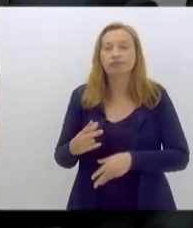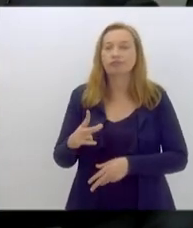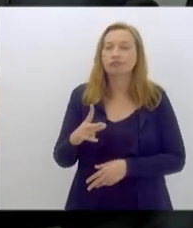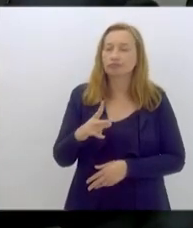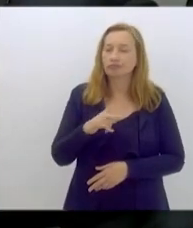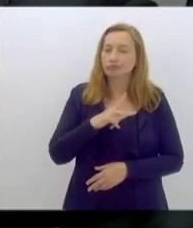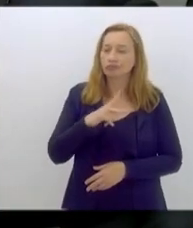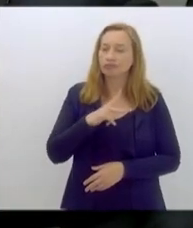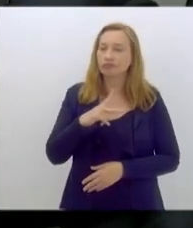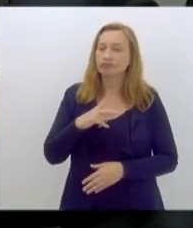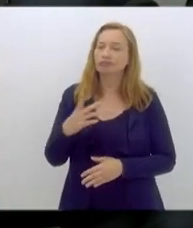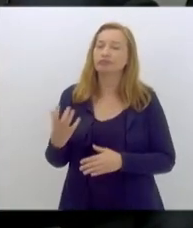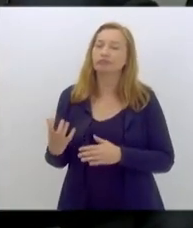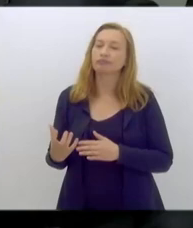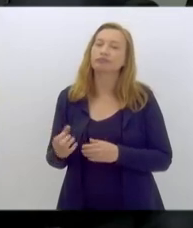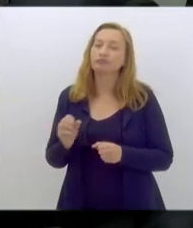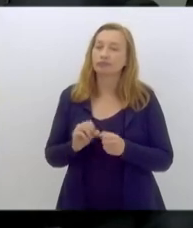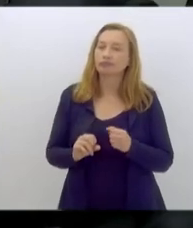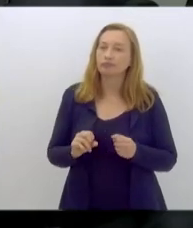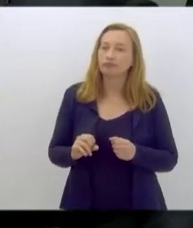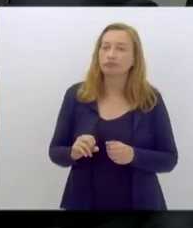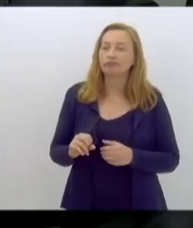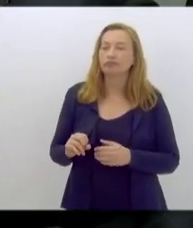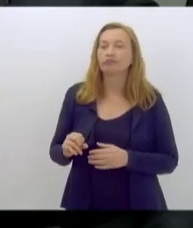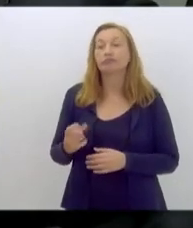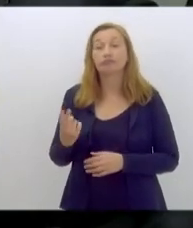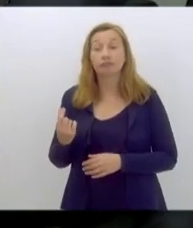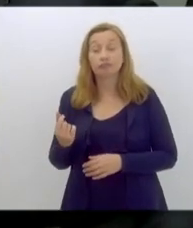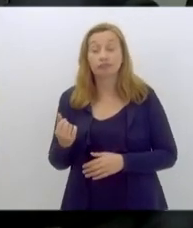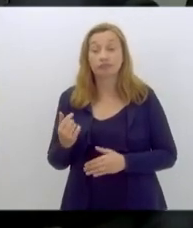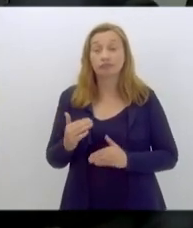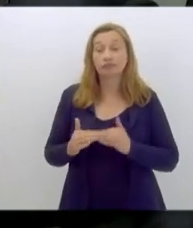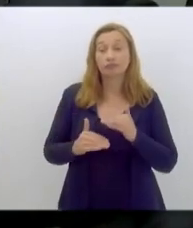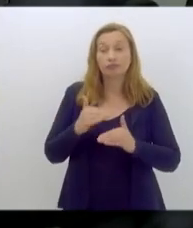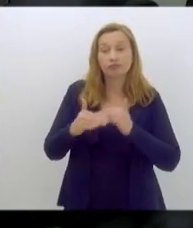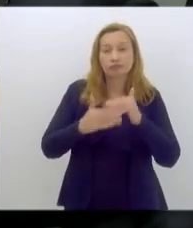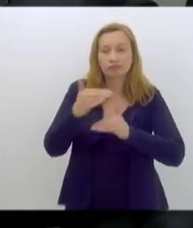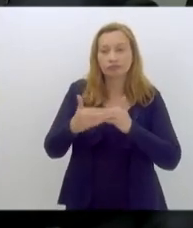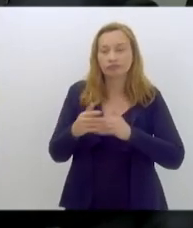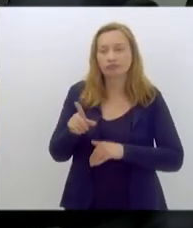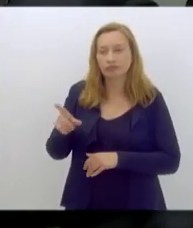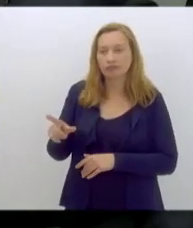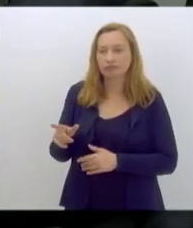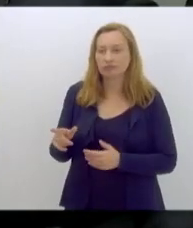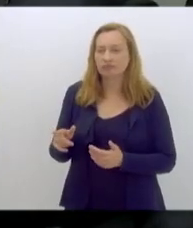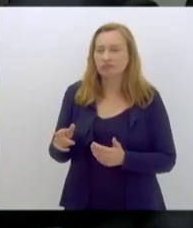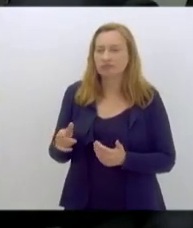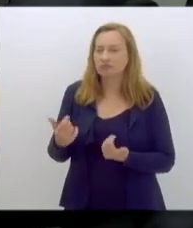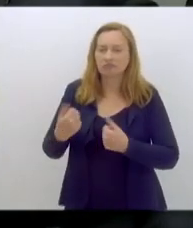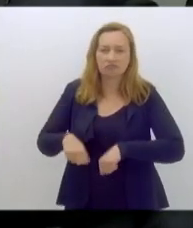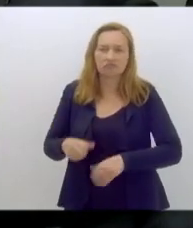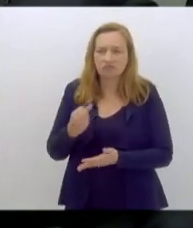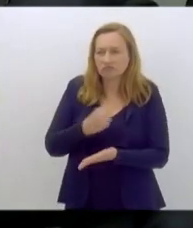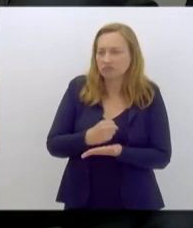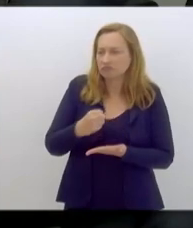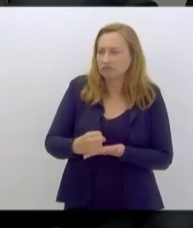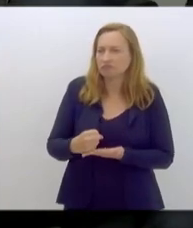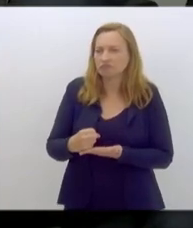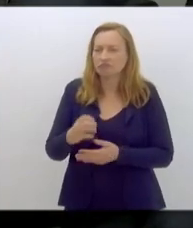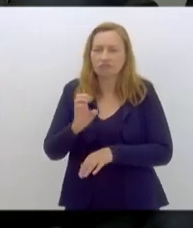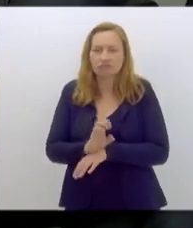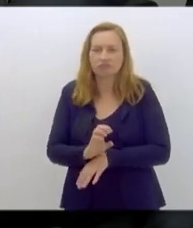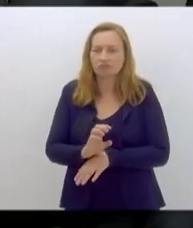que faziam e o tesouro passou a desenvolver ele mesmo sem que o estado precisasse contratar porque muitas vezes